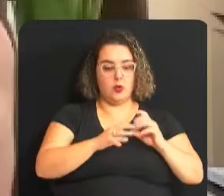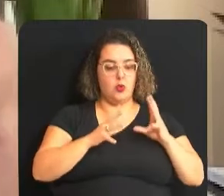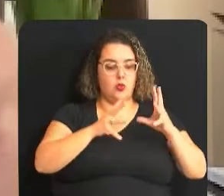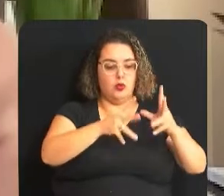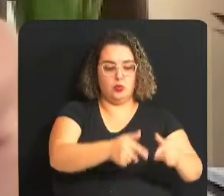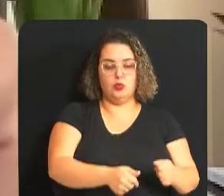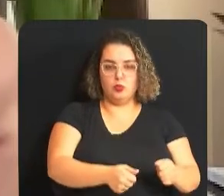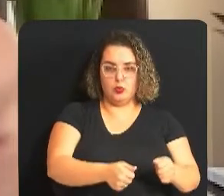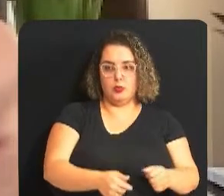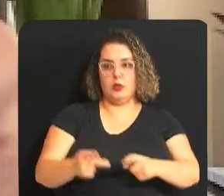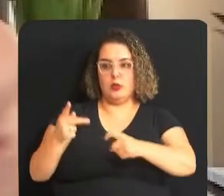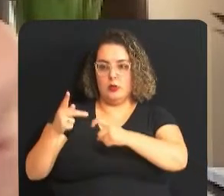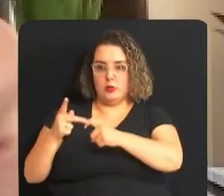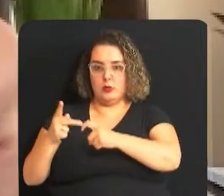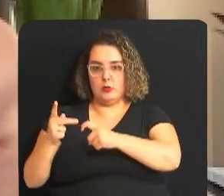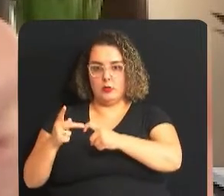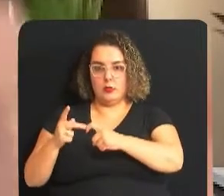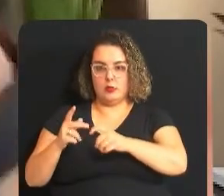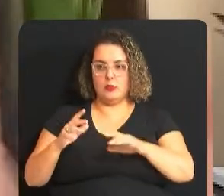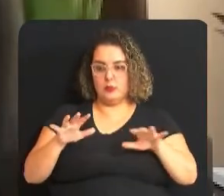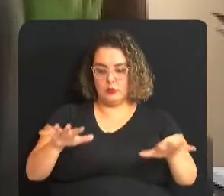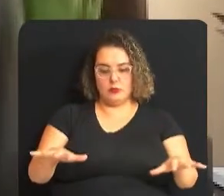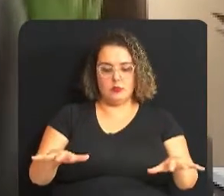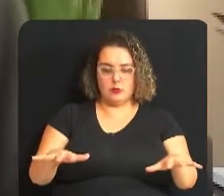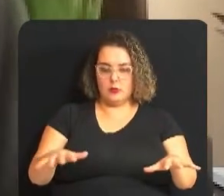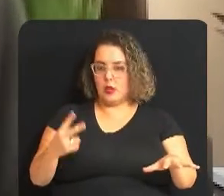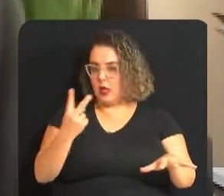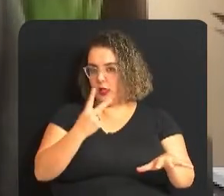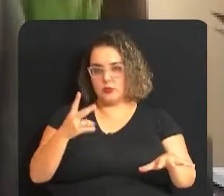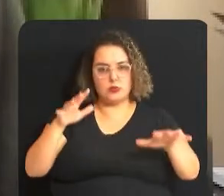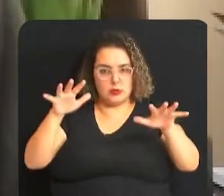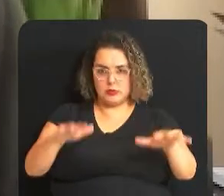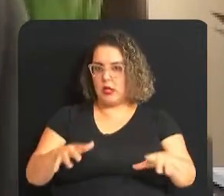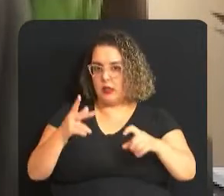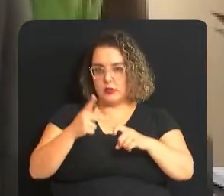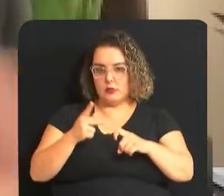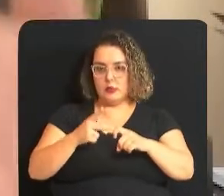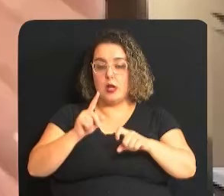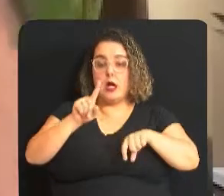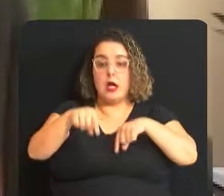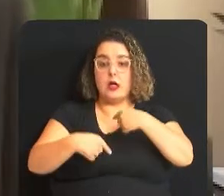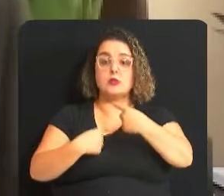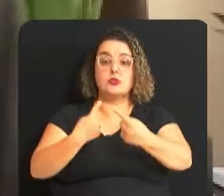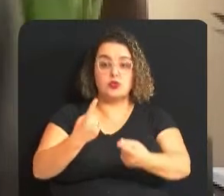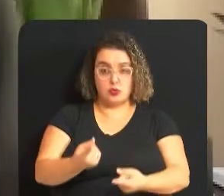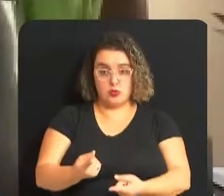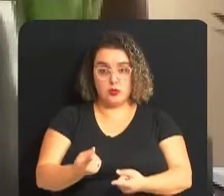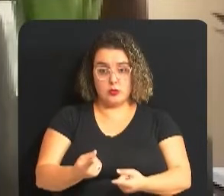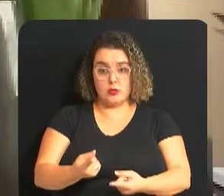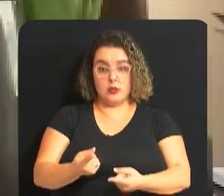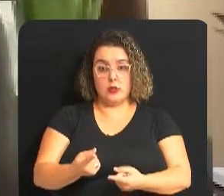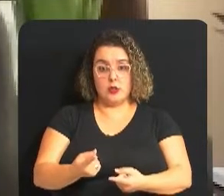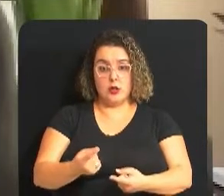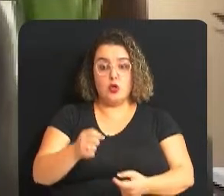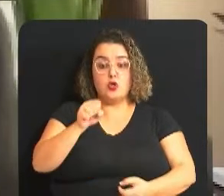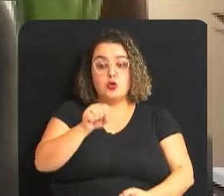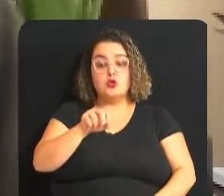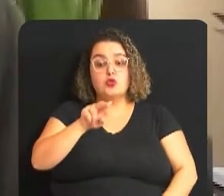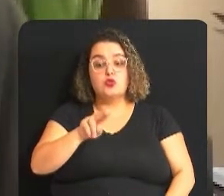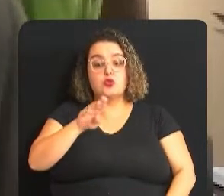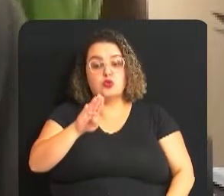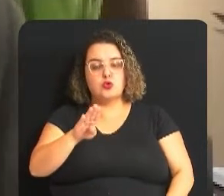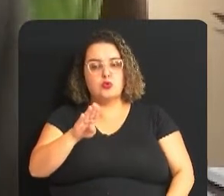geral e pediatria. Essas são as 2 áreas médicas. As outras são as subespecialidades que